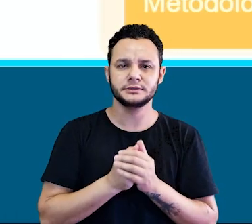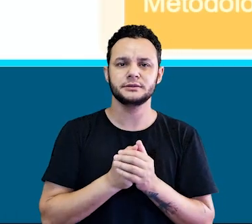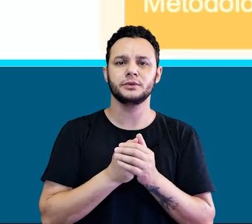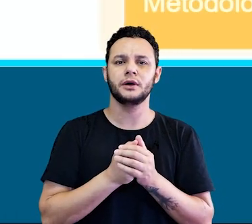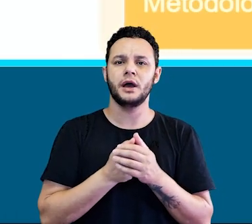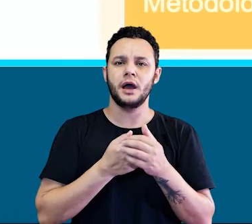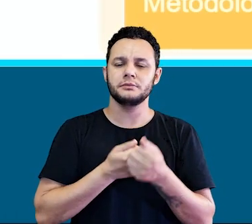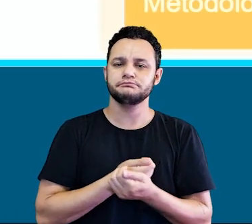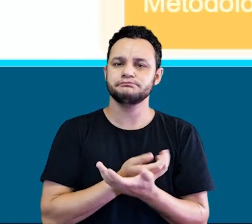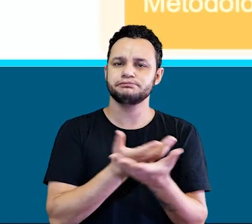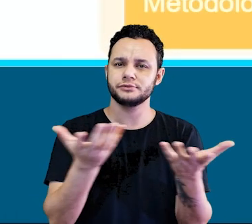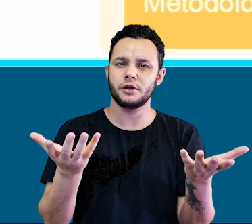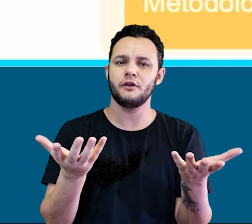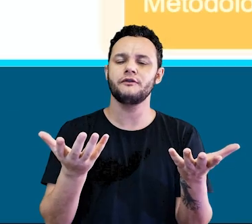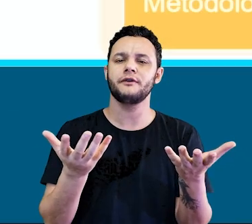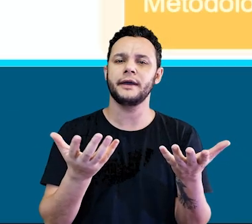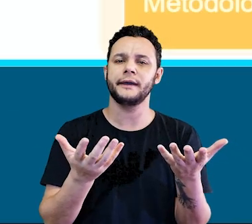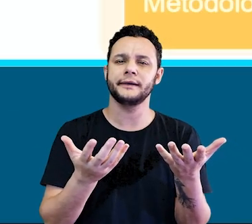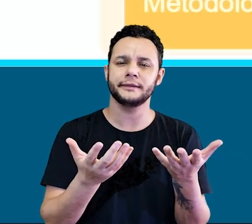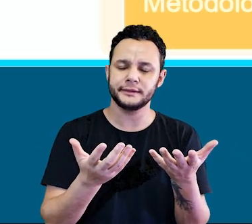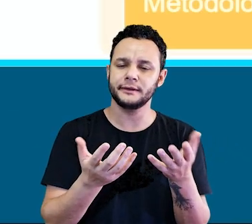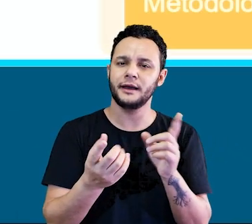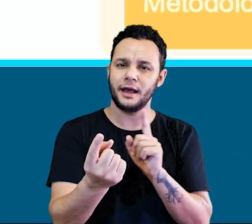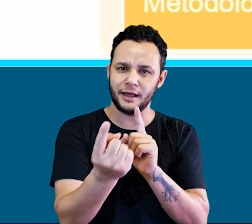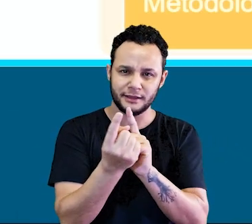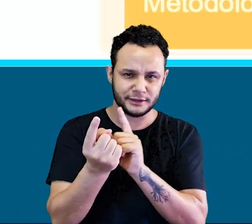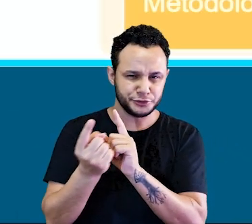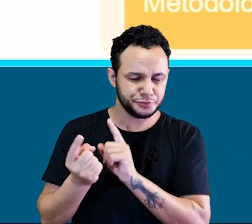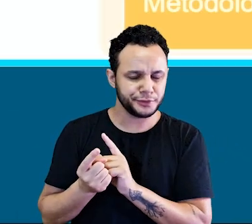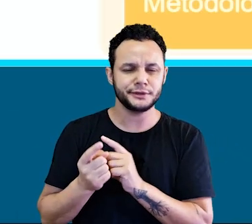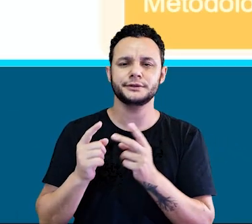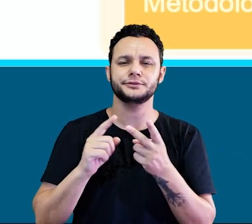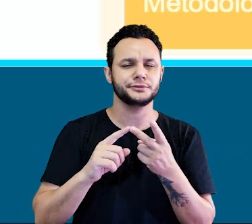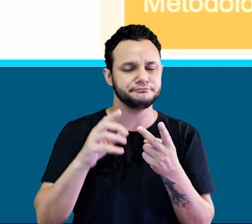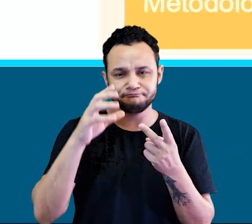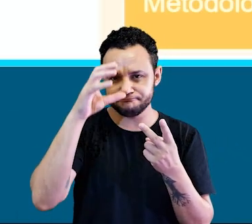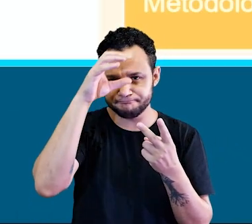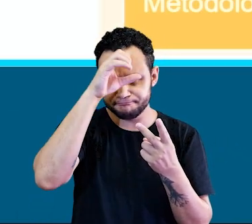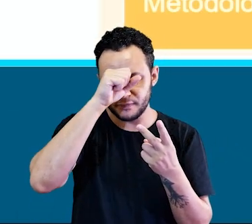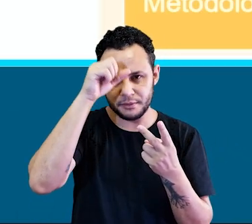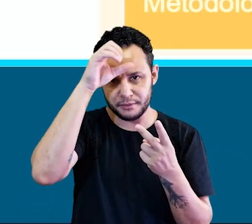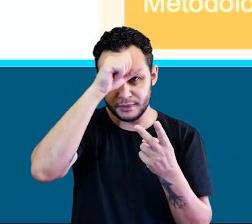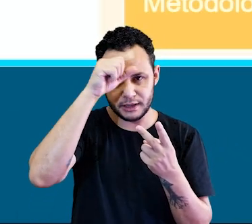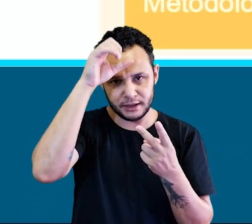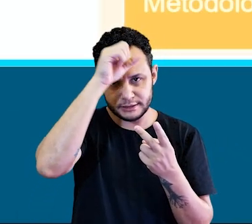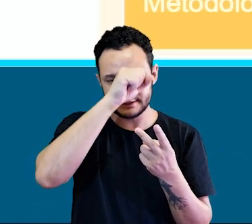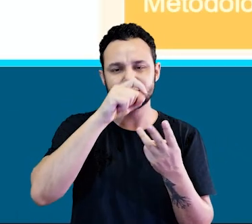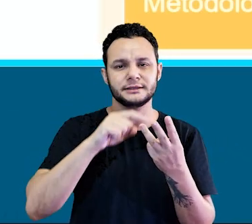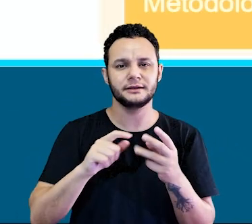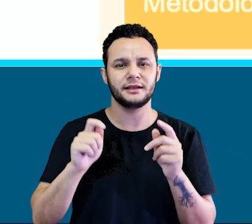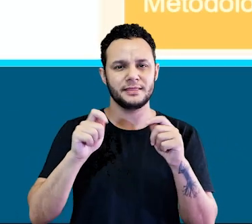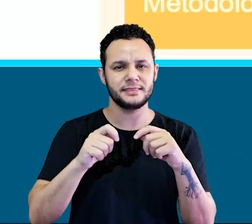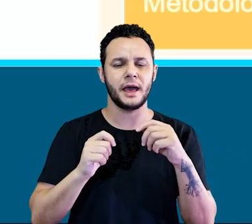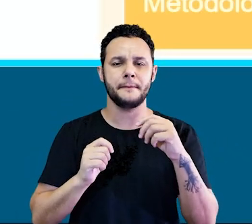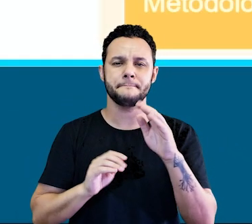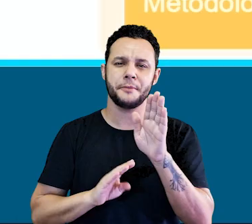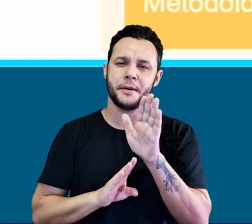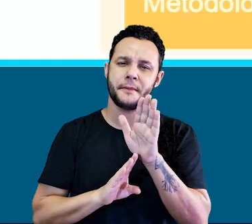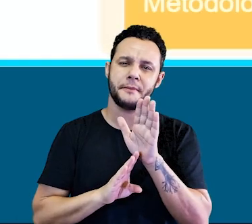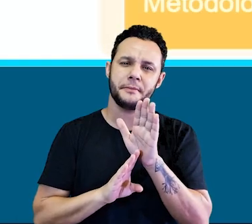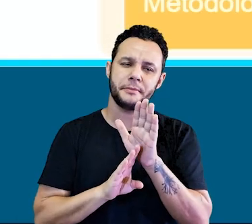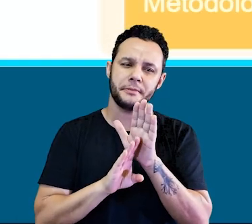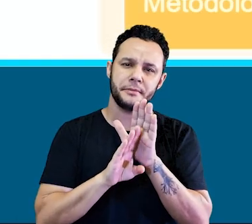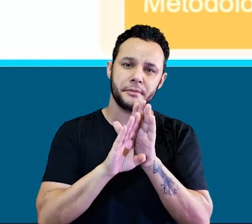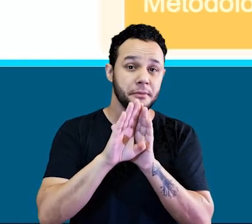exemplo, indicadores de oferta, né, de atendimento, de aprendizado, né, que estejam, que